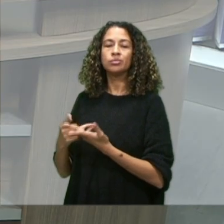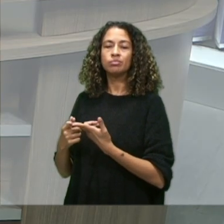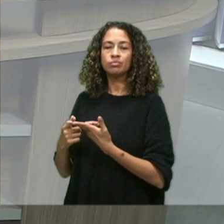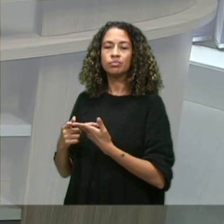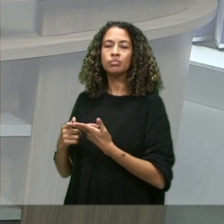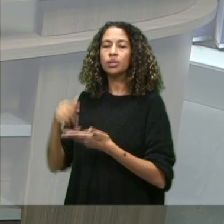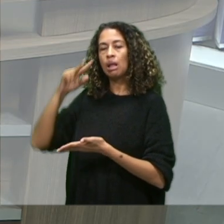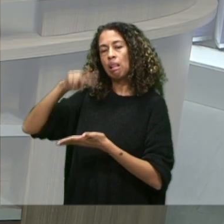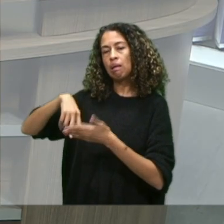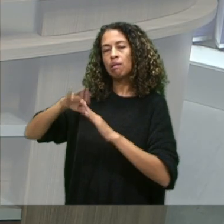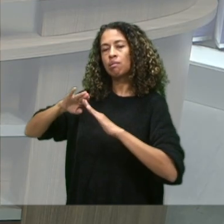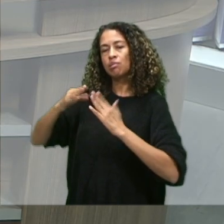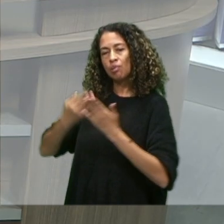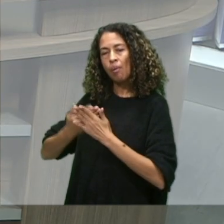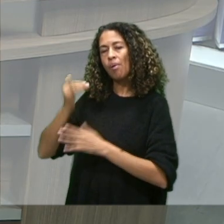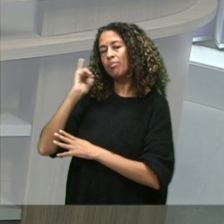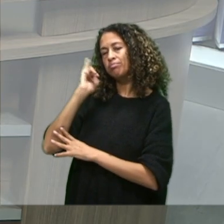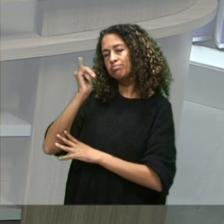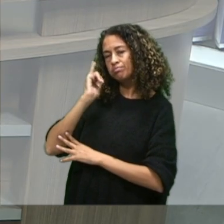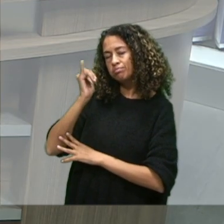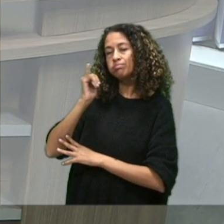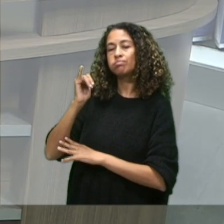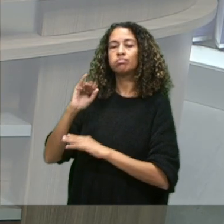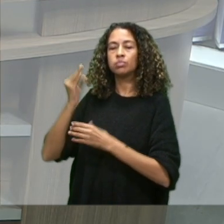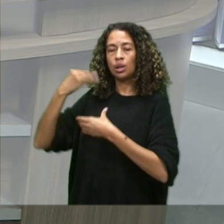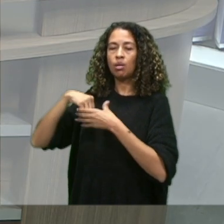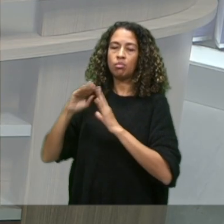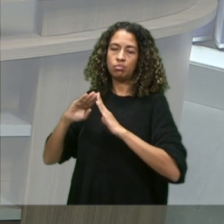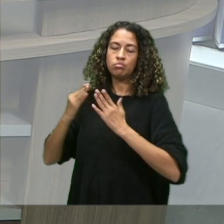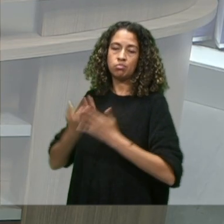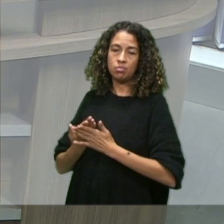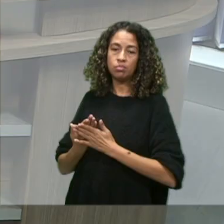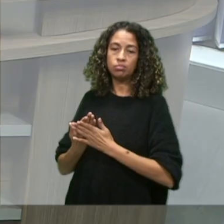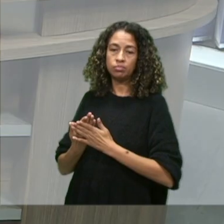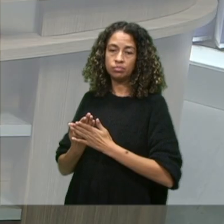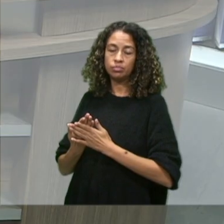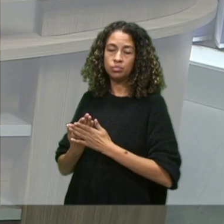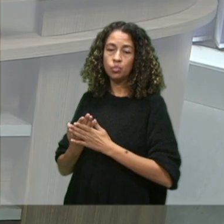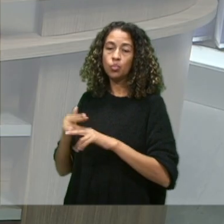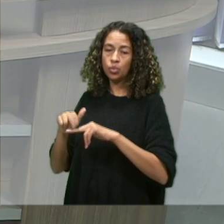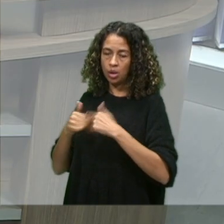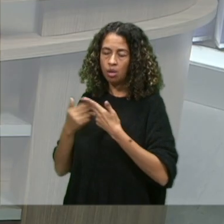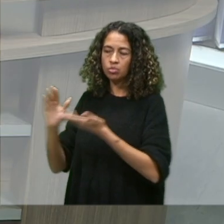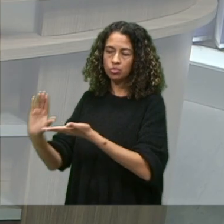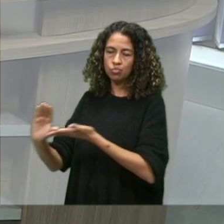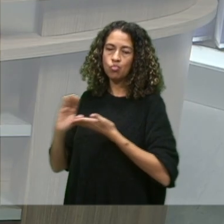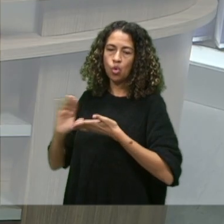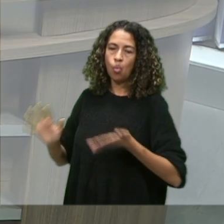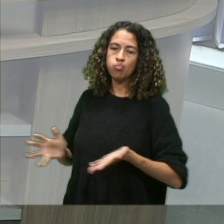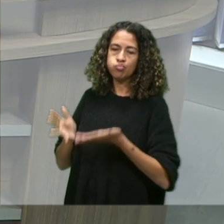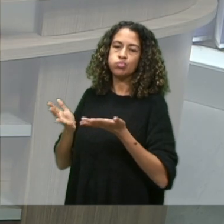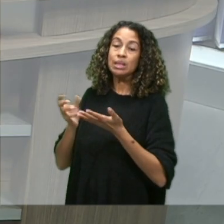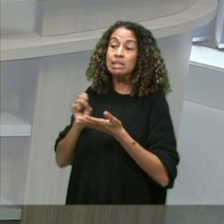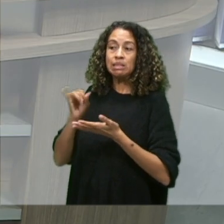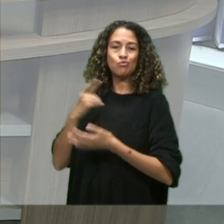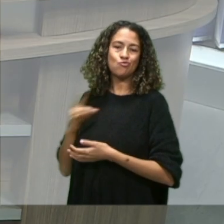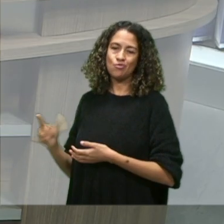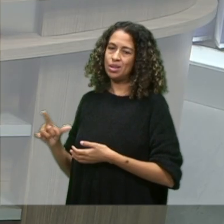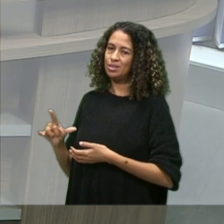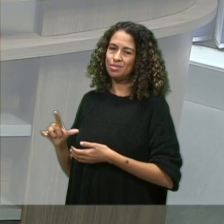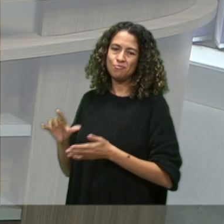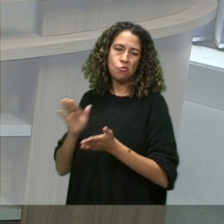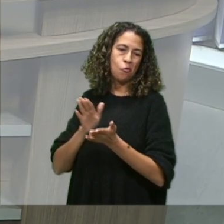leitura nas escolas, a contação da história nas escolas, por esse incentivo, né? Sem esse incentivo, talvez o livro